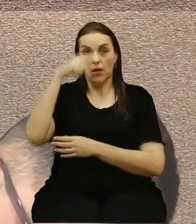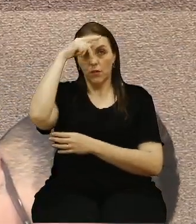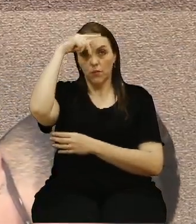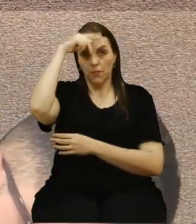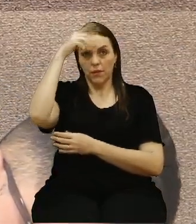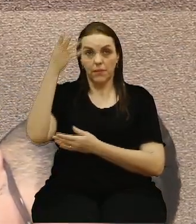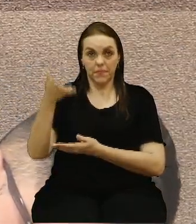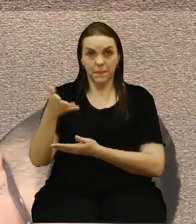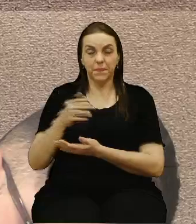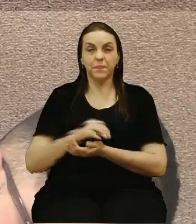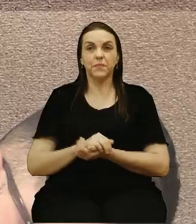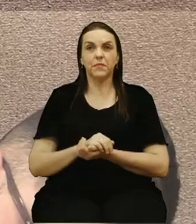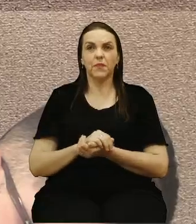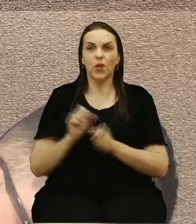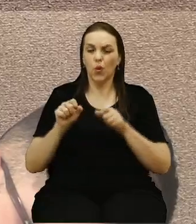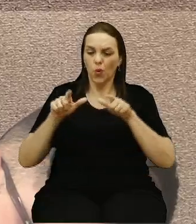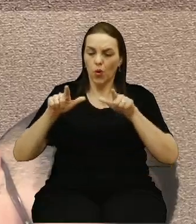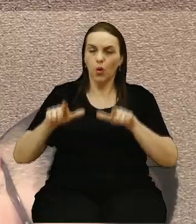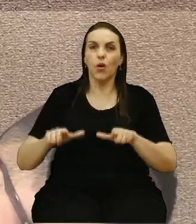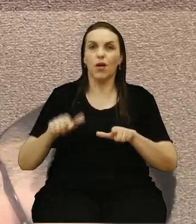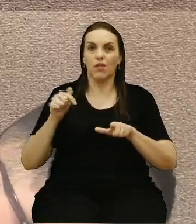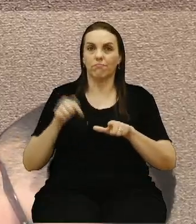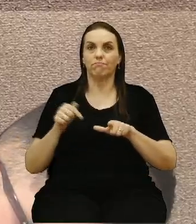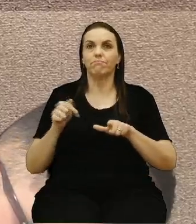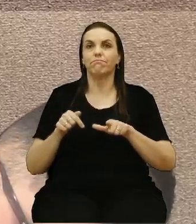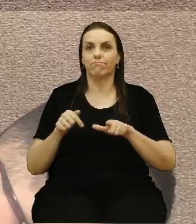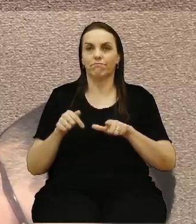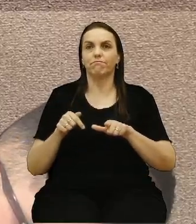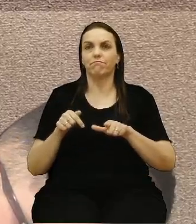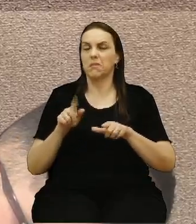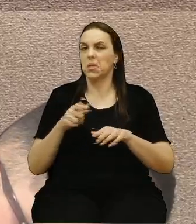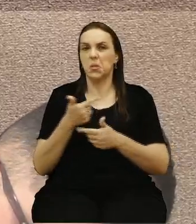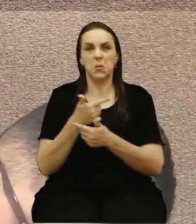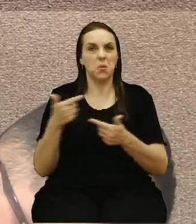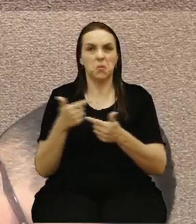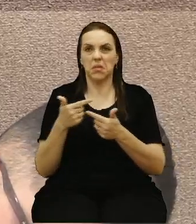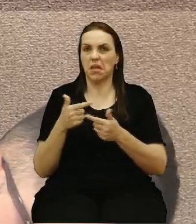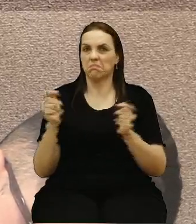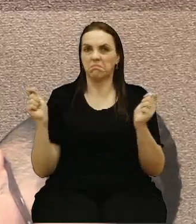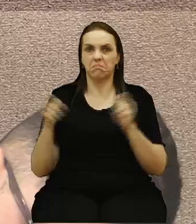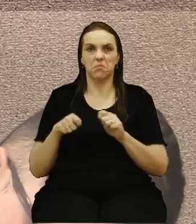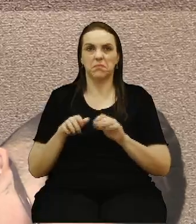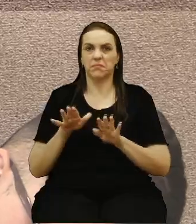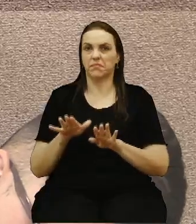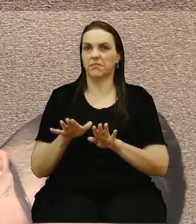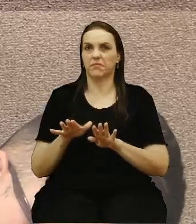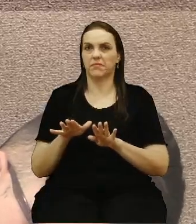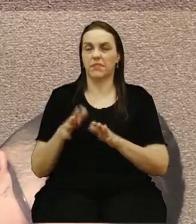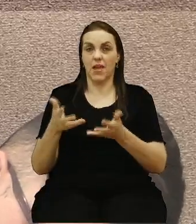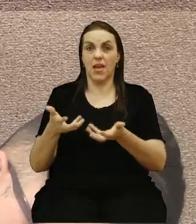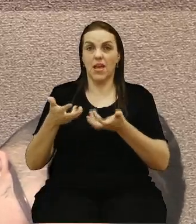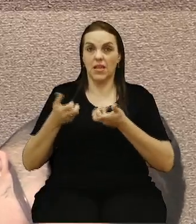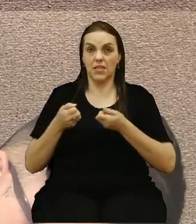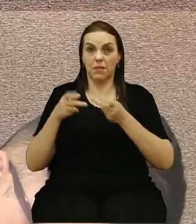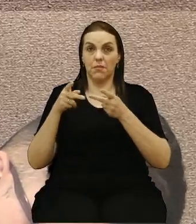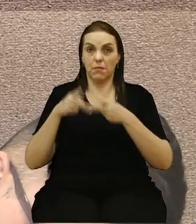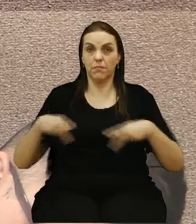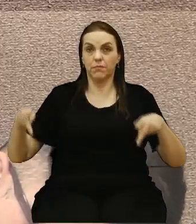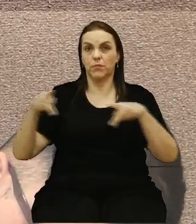aquele local é um local que não tem condições de receber a população.